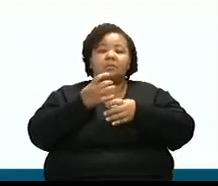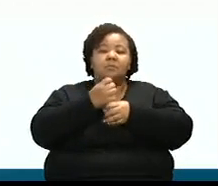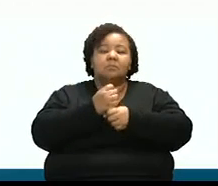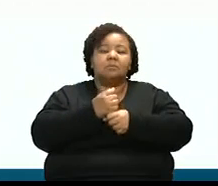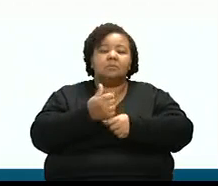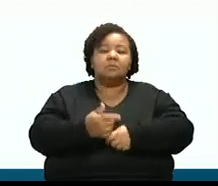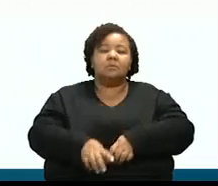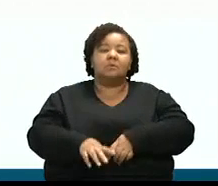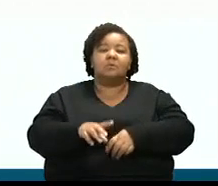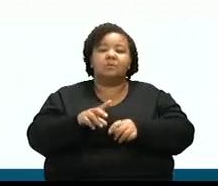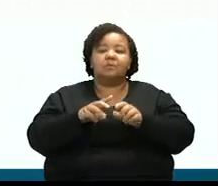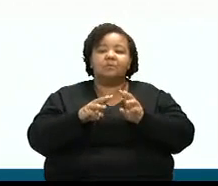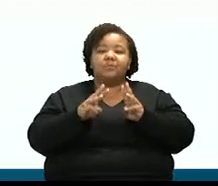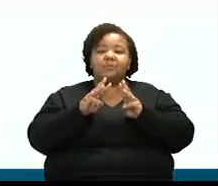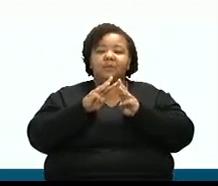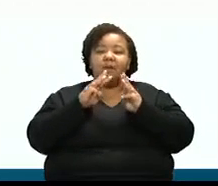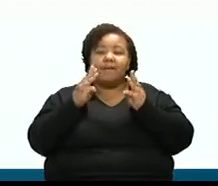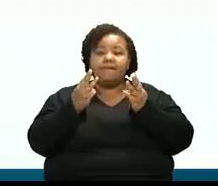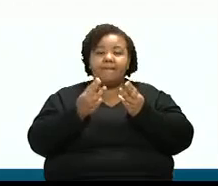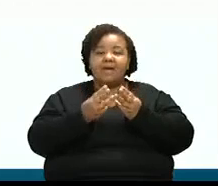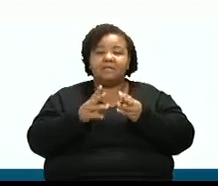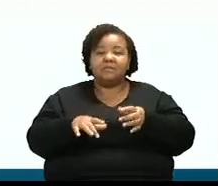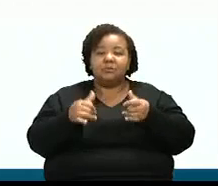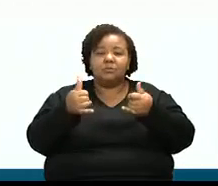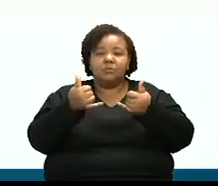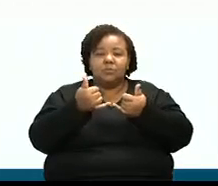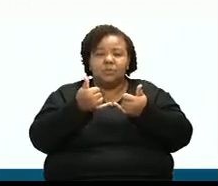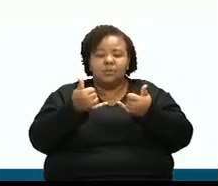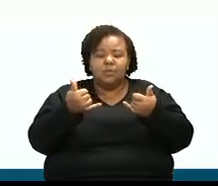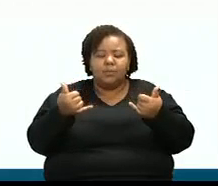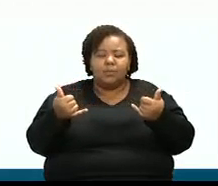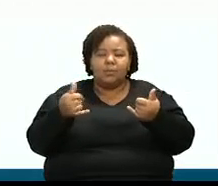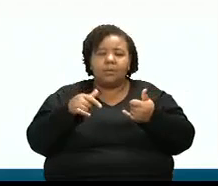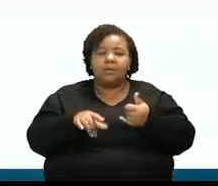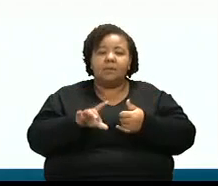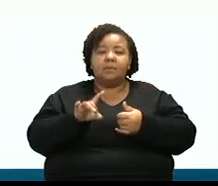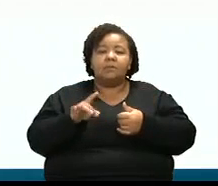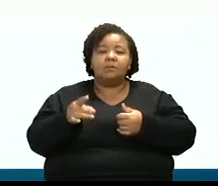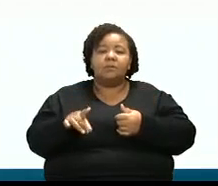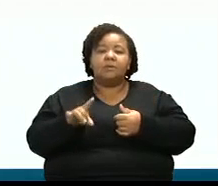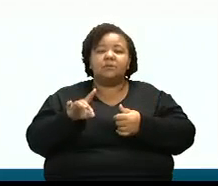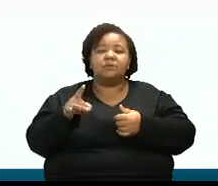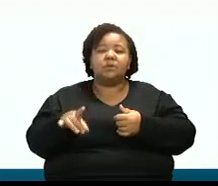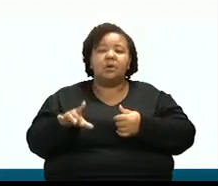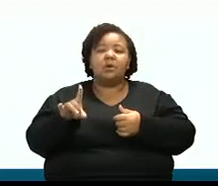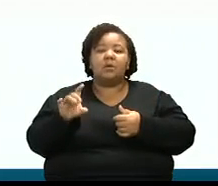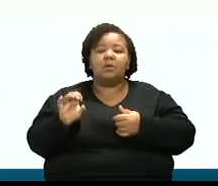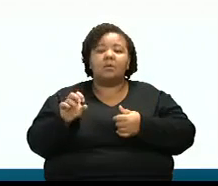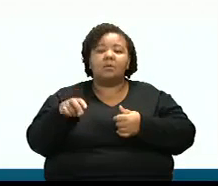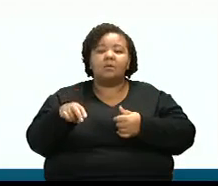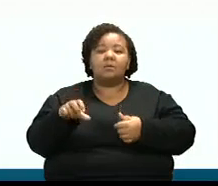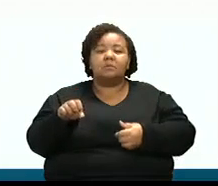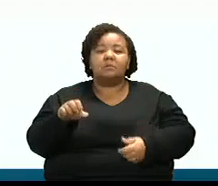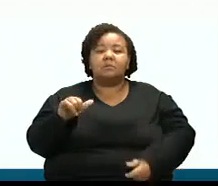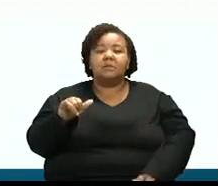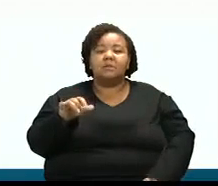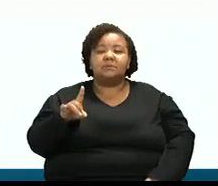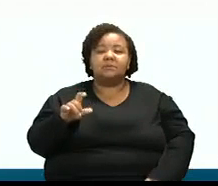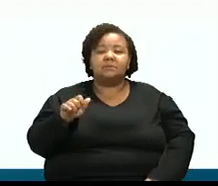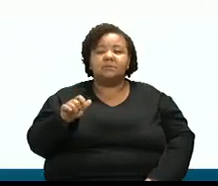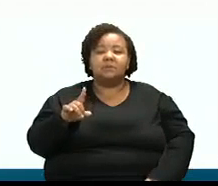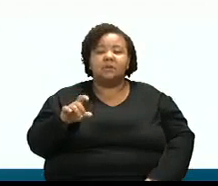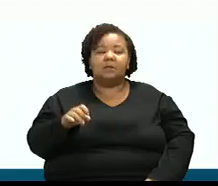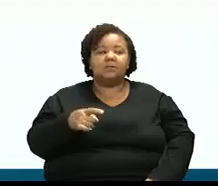de um arame bem fino, mas eu conheço somente a sua função densidade, eu consigo, pela